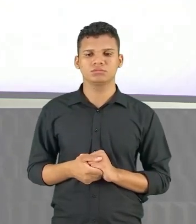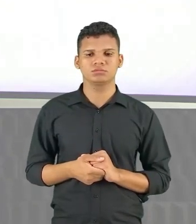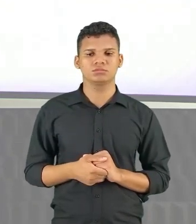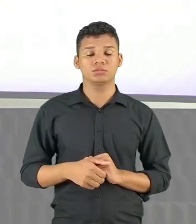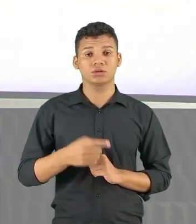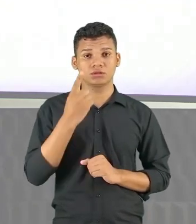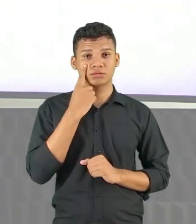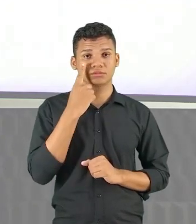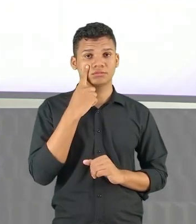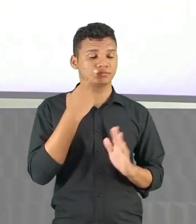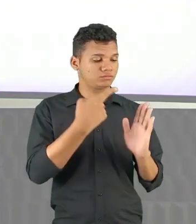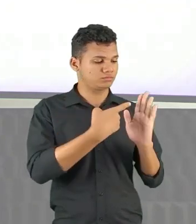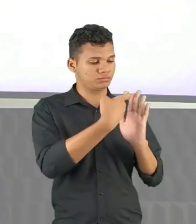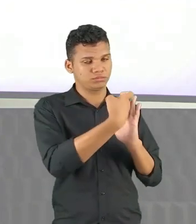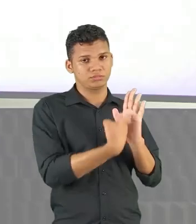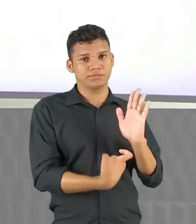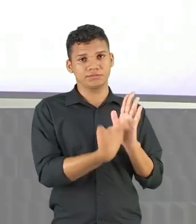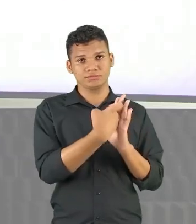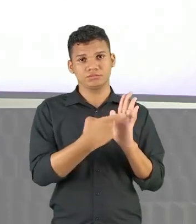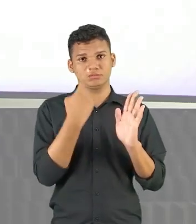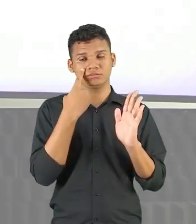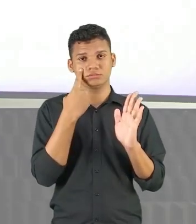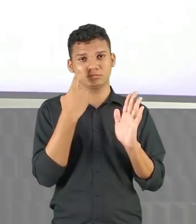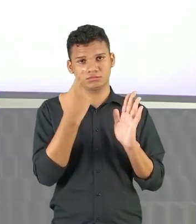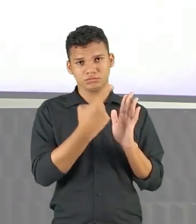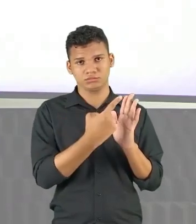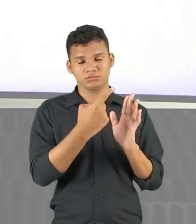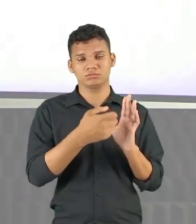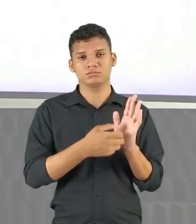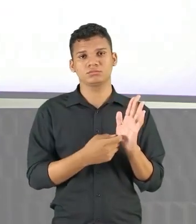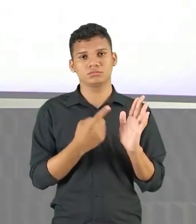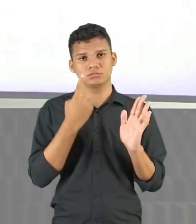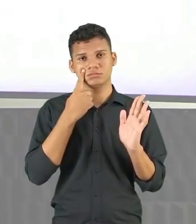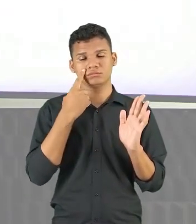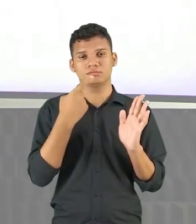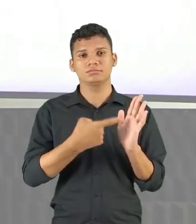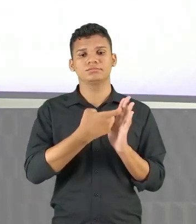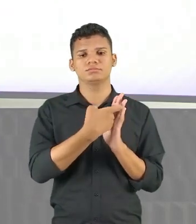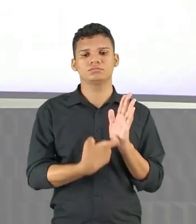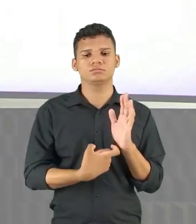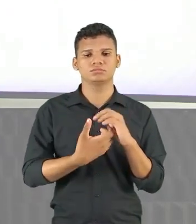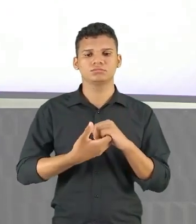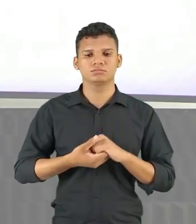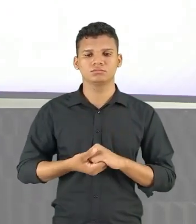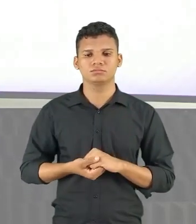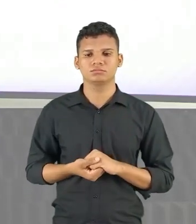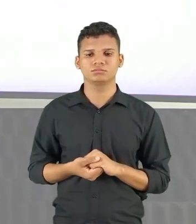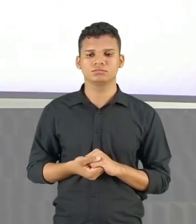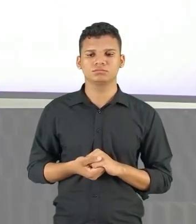pano e os aviamentos de qualidade superior, o feitio admirável.